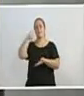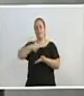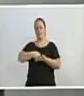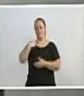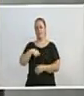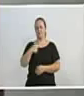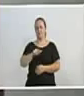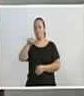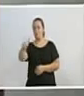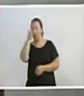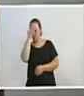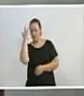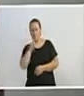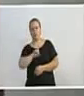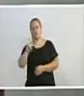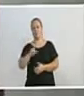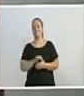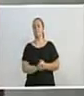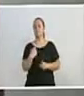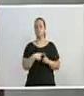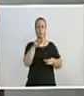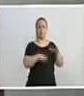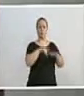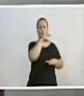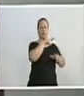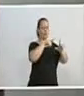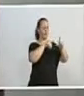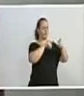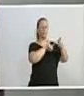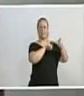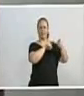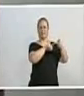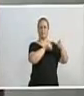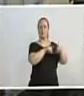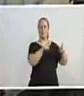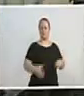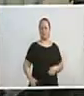inferiores de quem usufrutua desse benefício. Muito obrigado pela tolerância, senhor presidente.